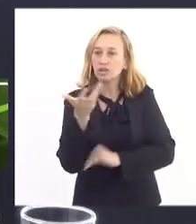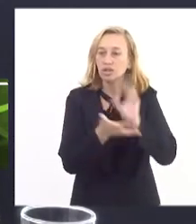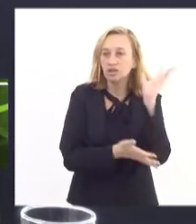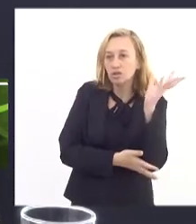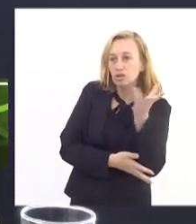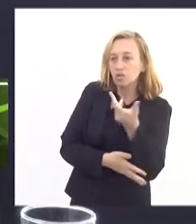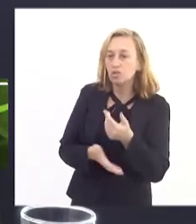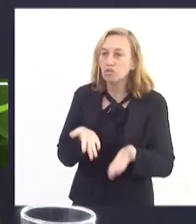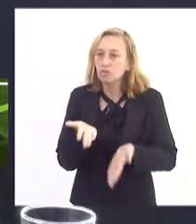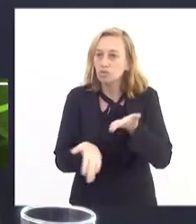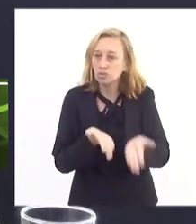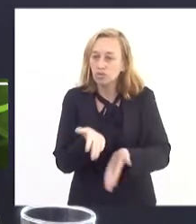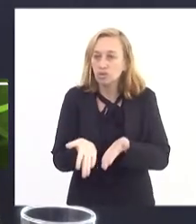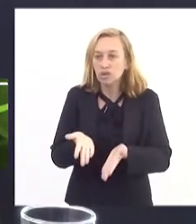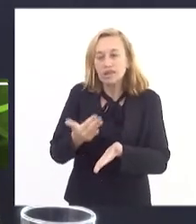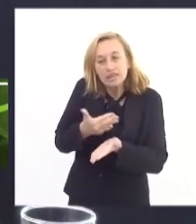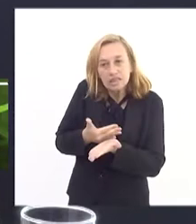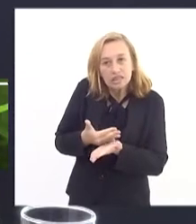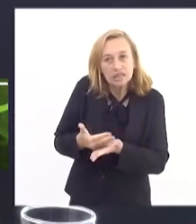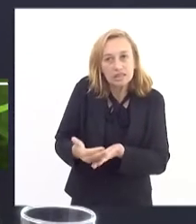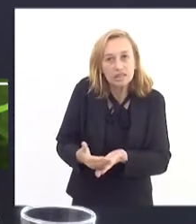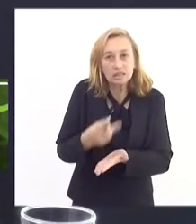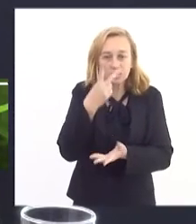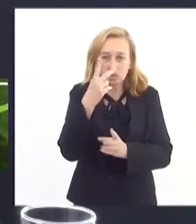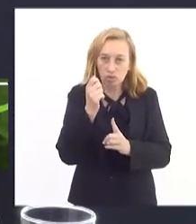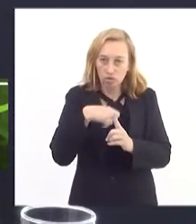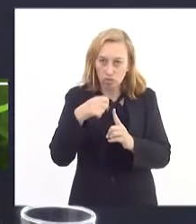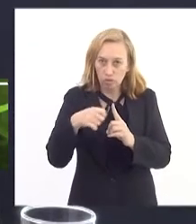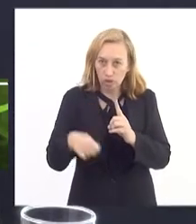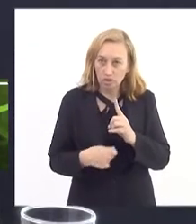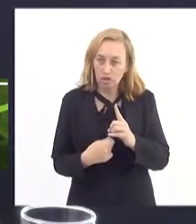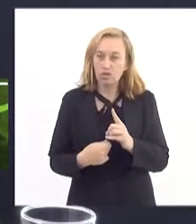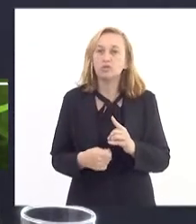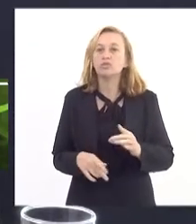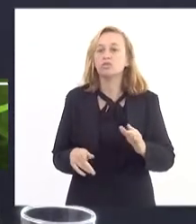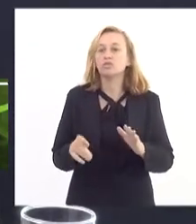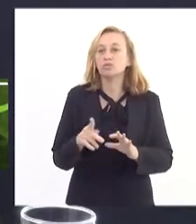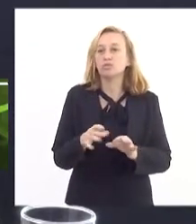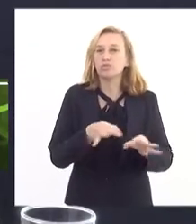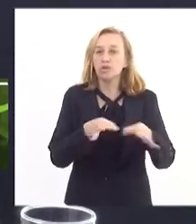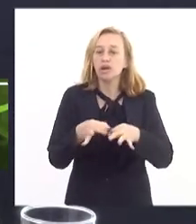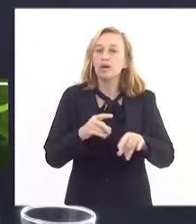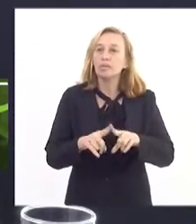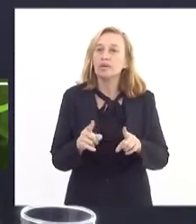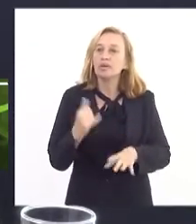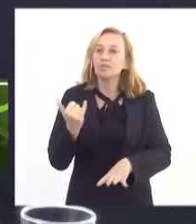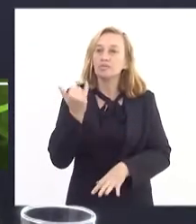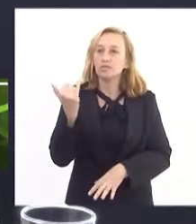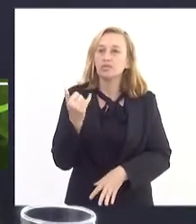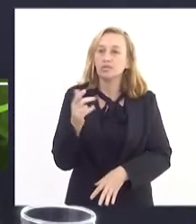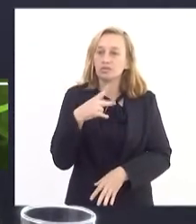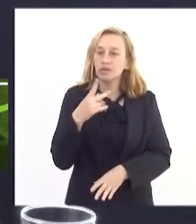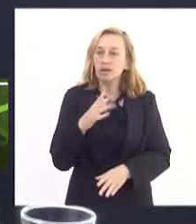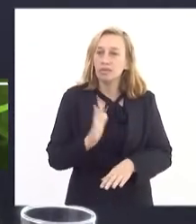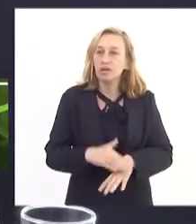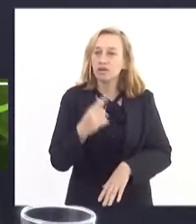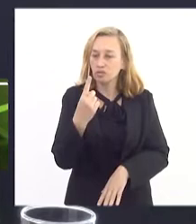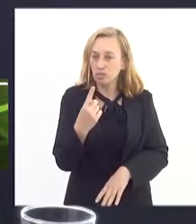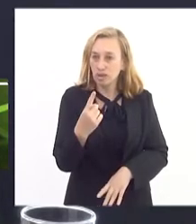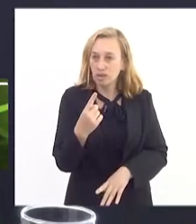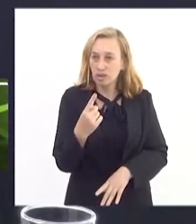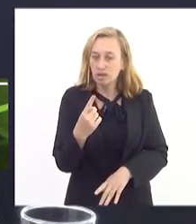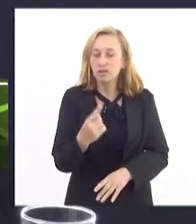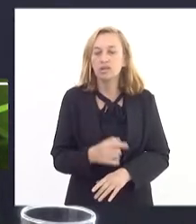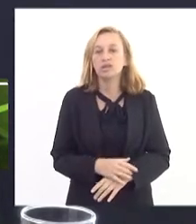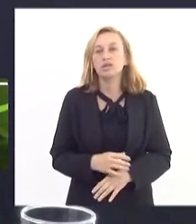gente inicialmente tinha pensado em 2 meses para iniciar o projeto, só que foi necessário colocar mais um mesinho aí no início